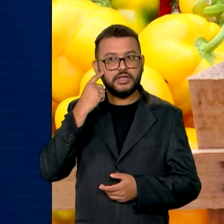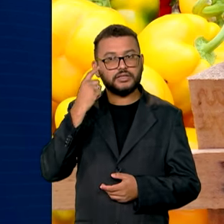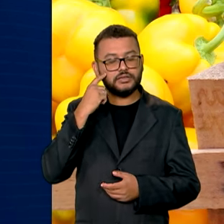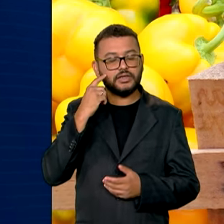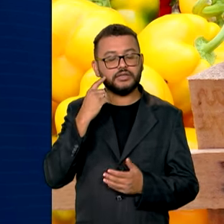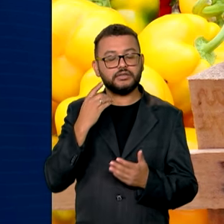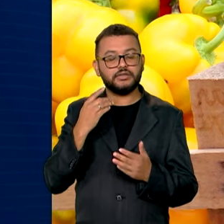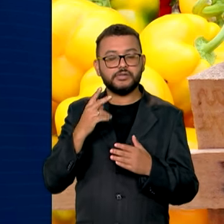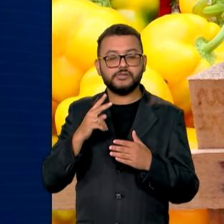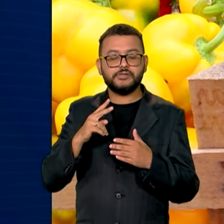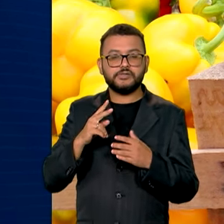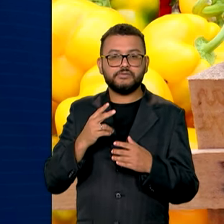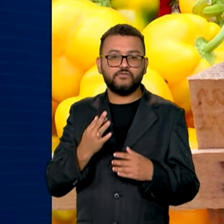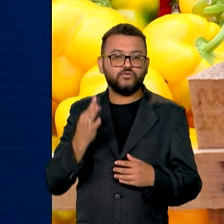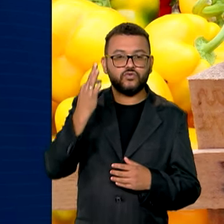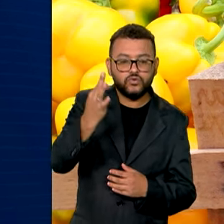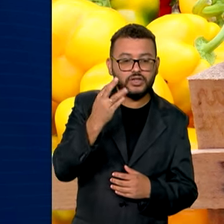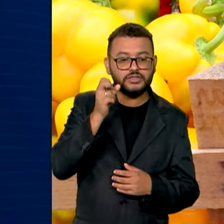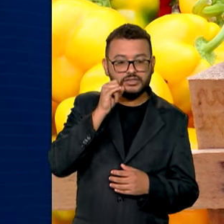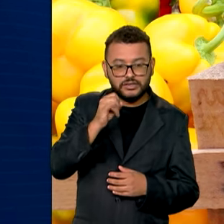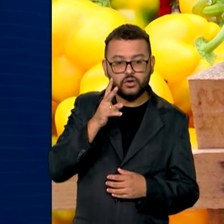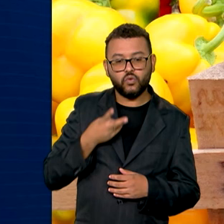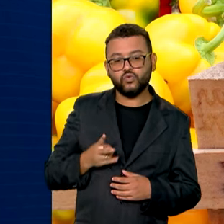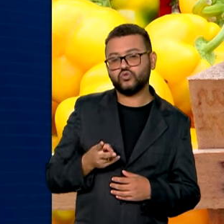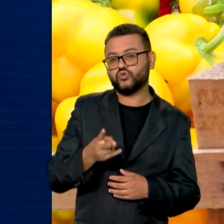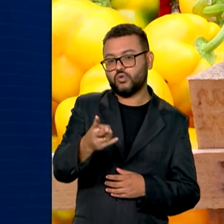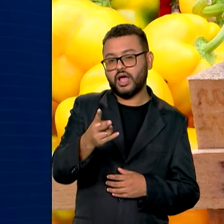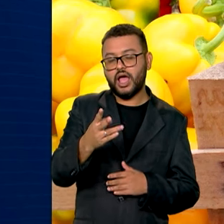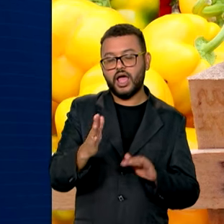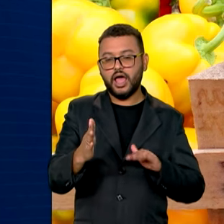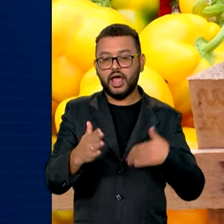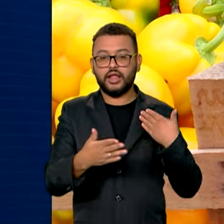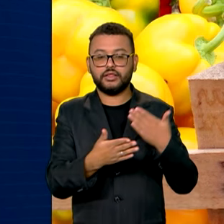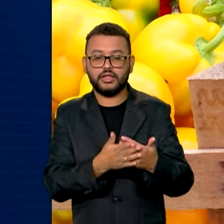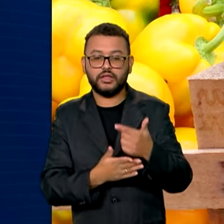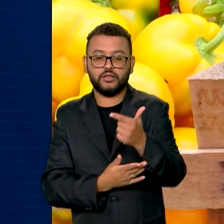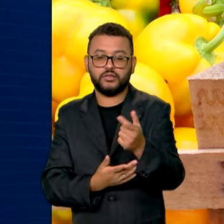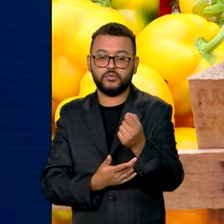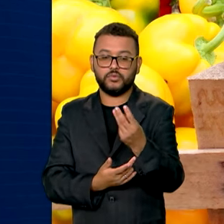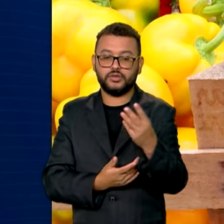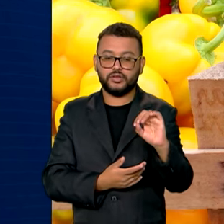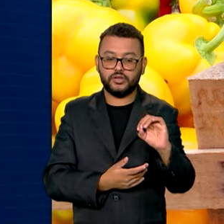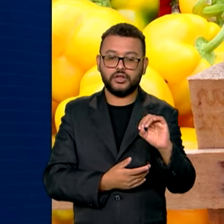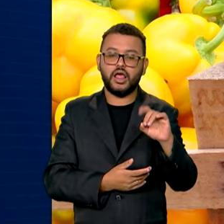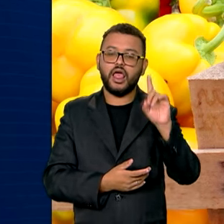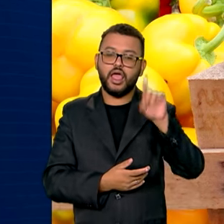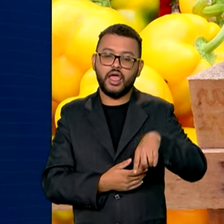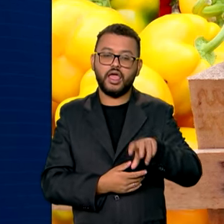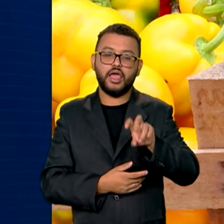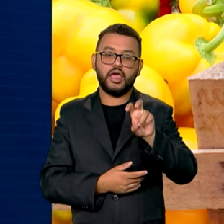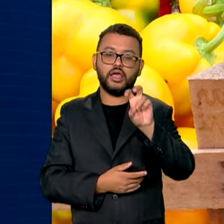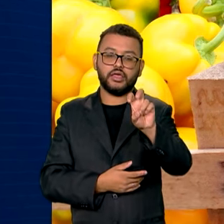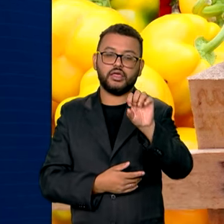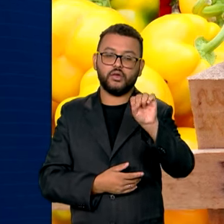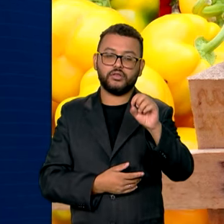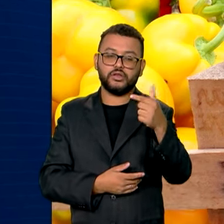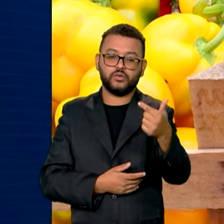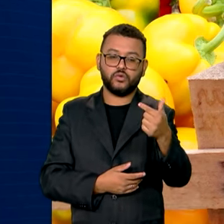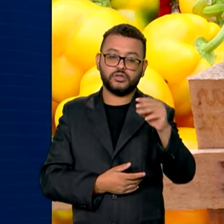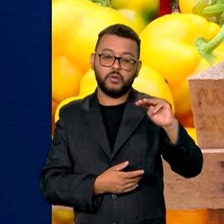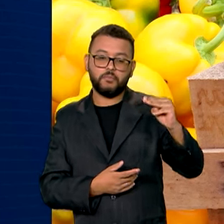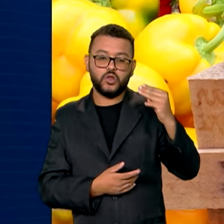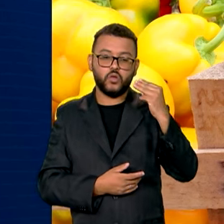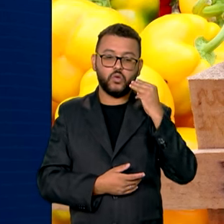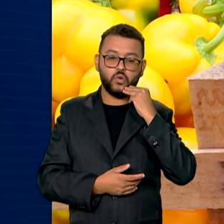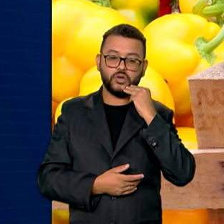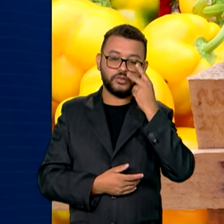do relatório, se as tendências se mantiverem, em 2030, 582 milhões de